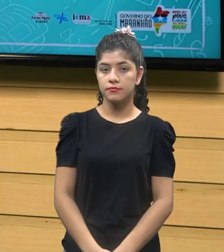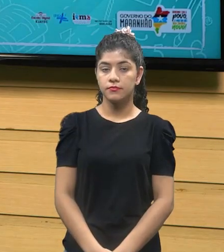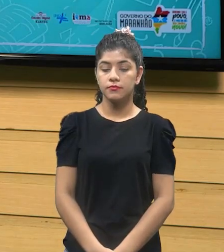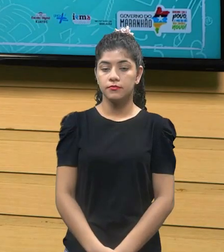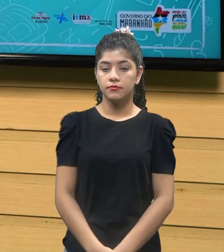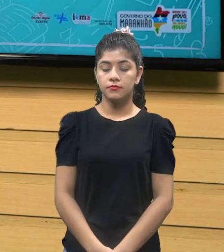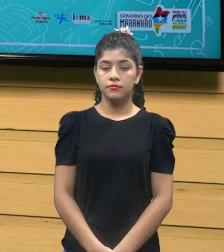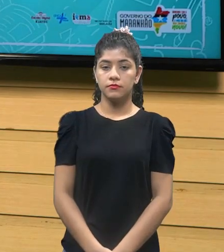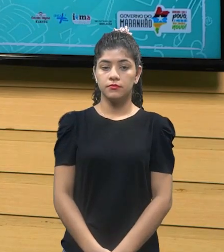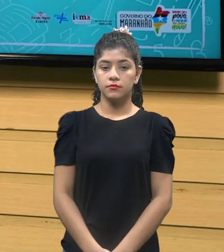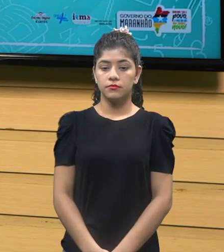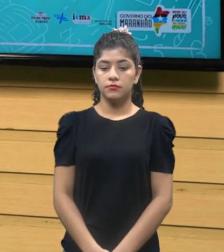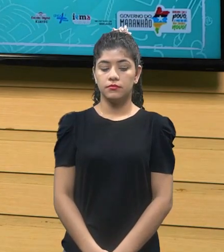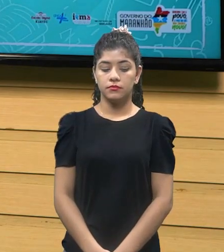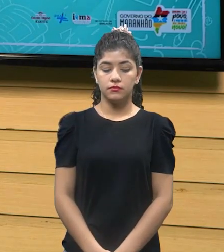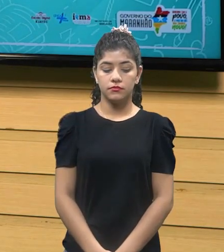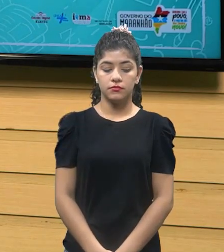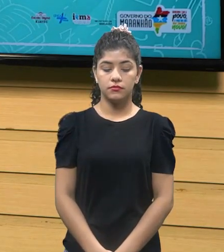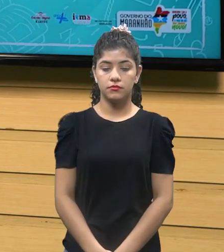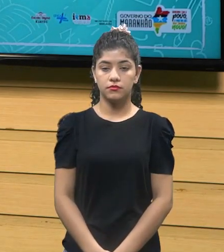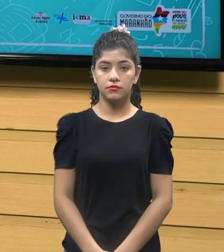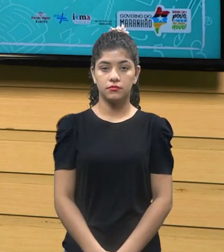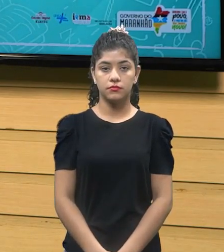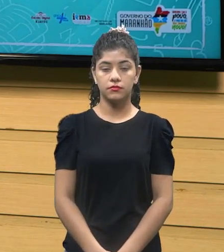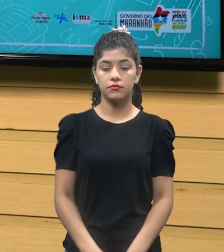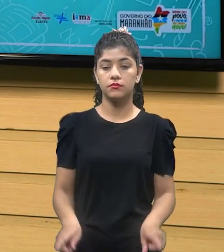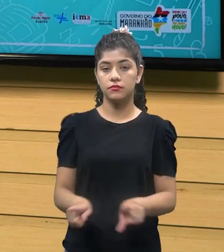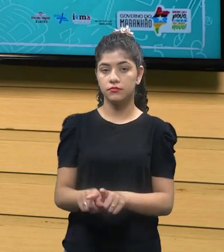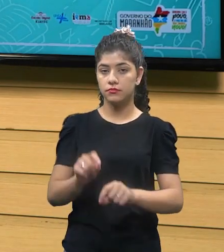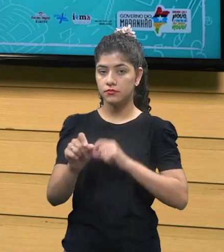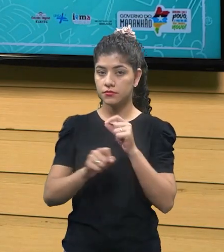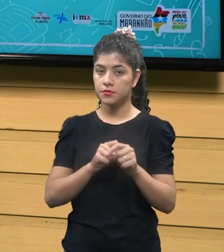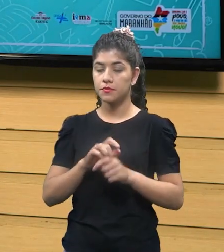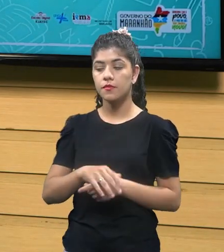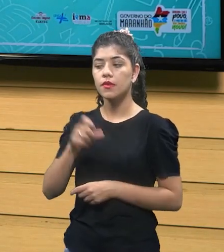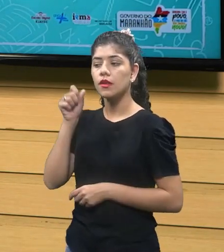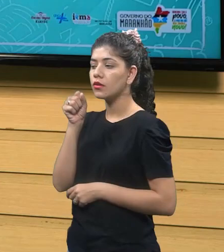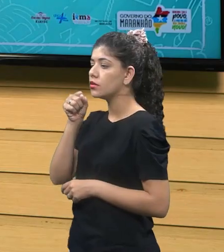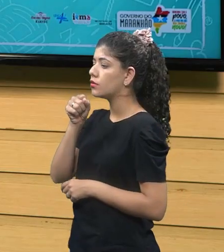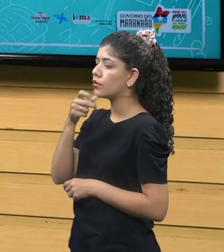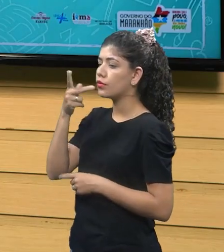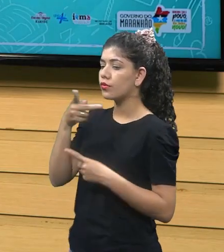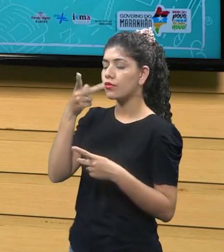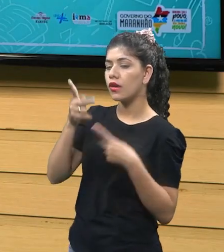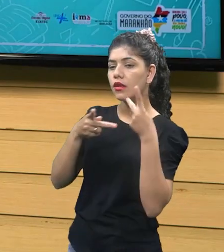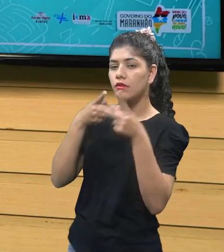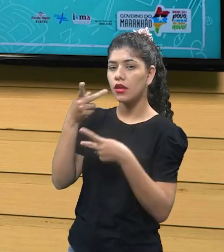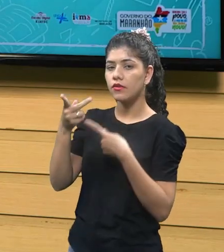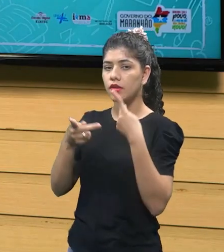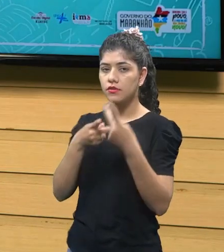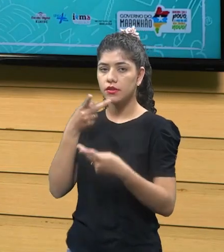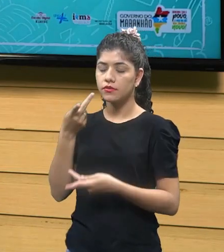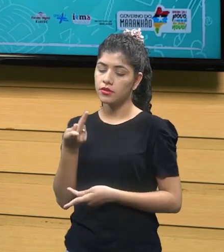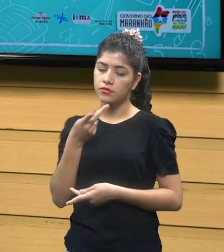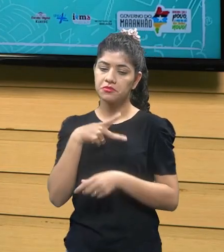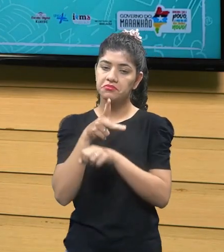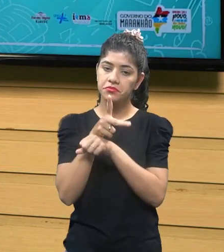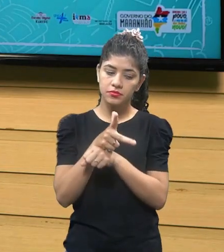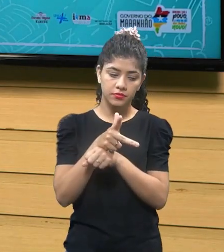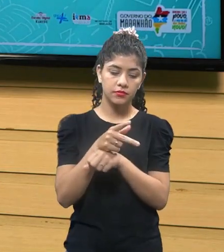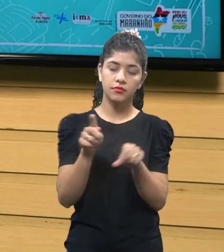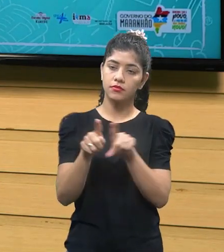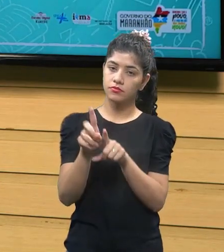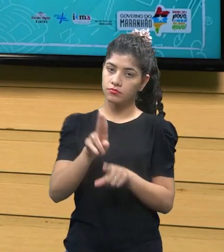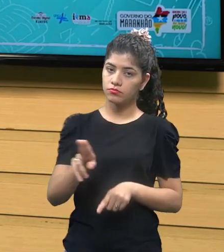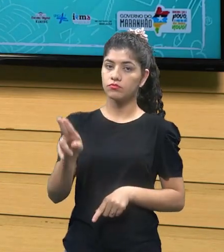Scratch, tá? Inclusive, né, gravar sua própria voz e colocar num personagem, ou ainda uma trilha sonora